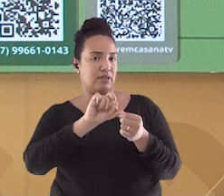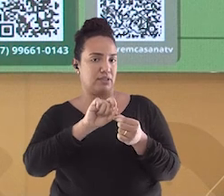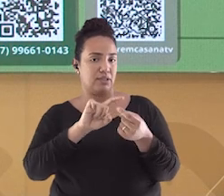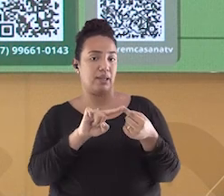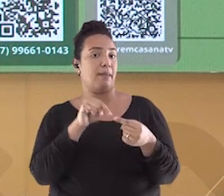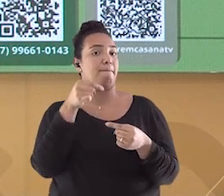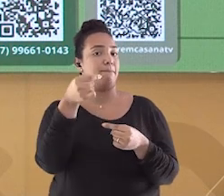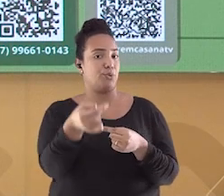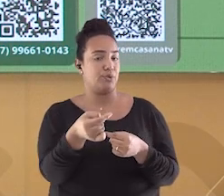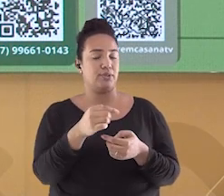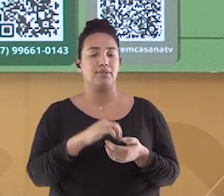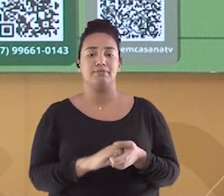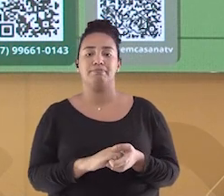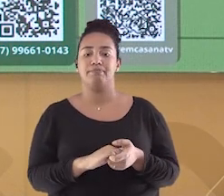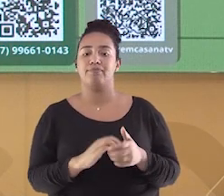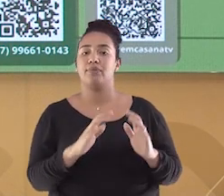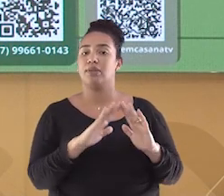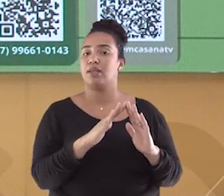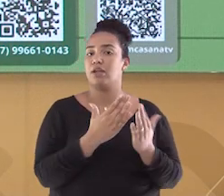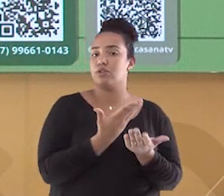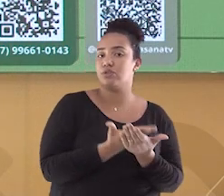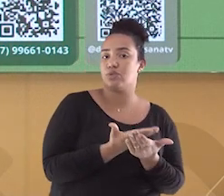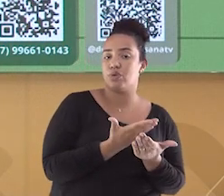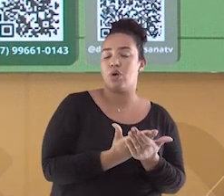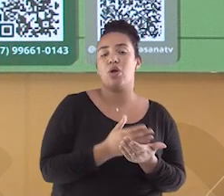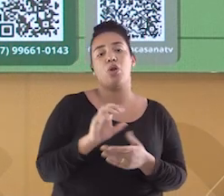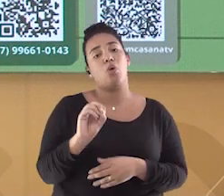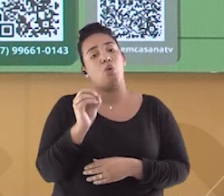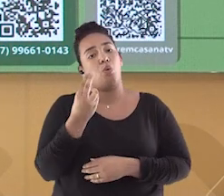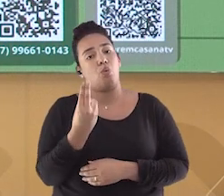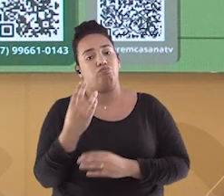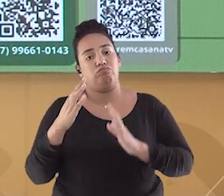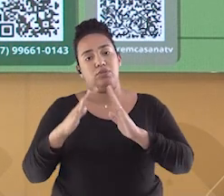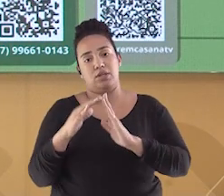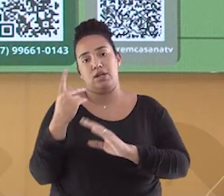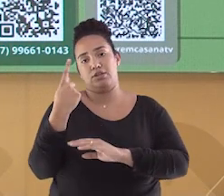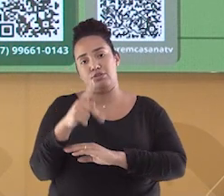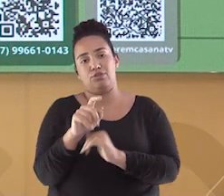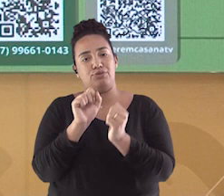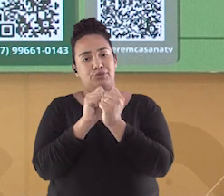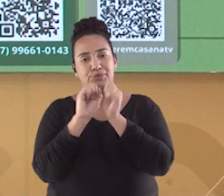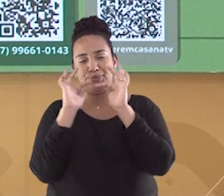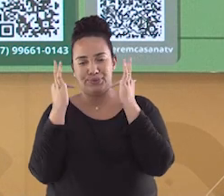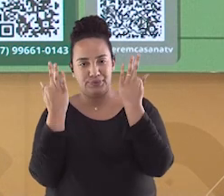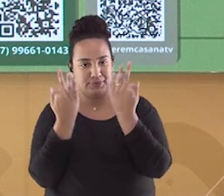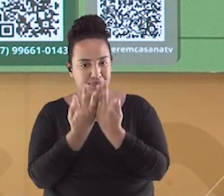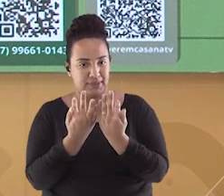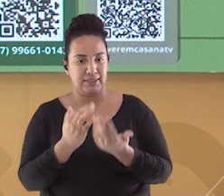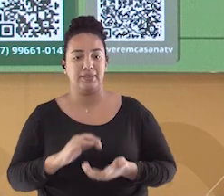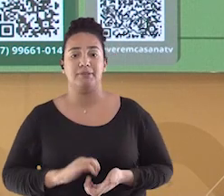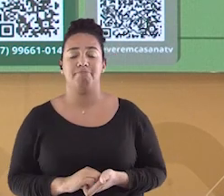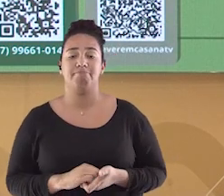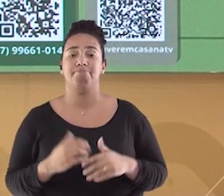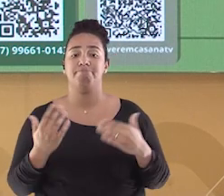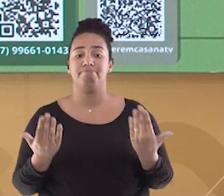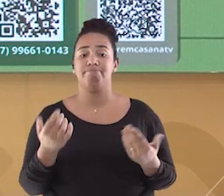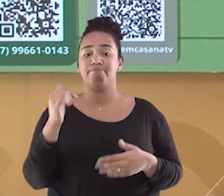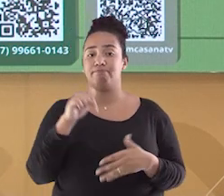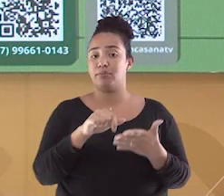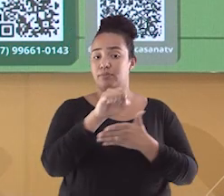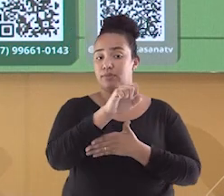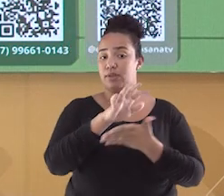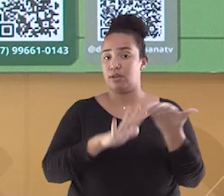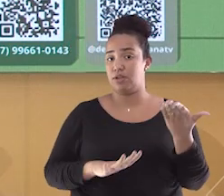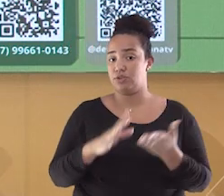você fazer após a aula, na escola, com seus colegas ou em sua casa com seus familiares.